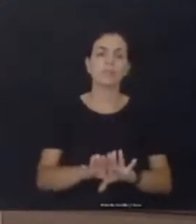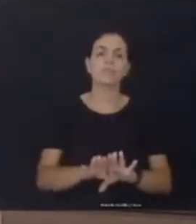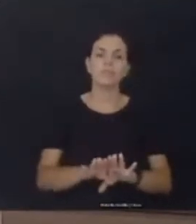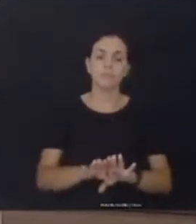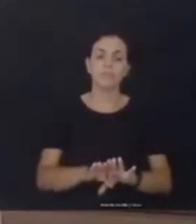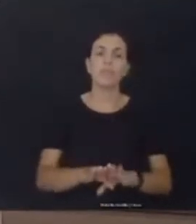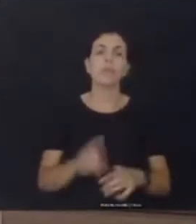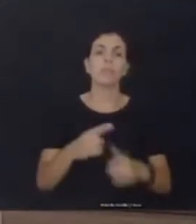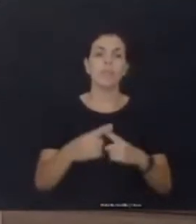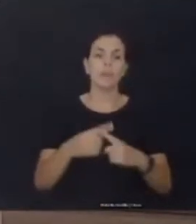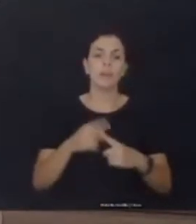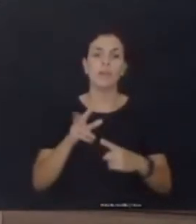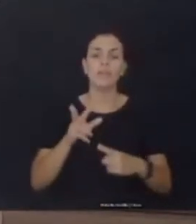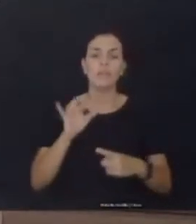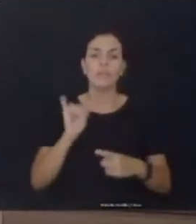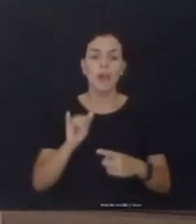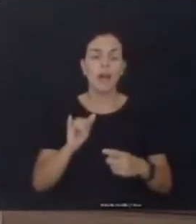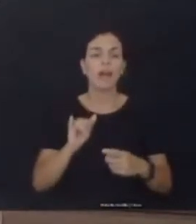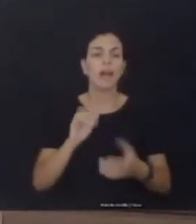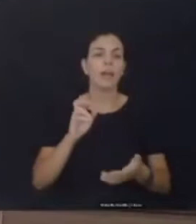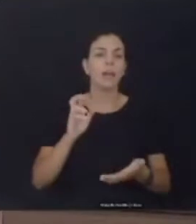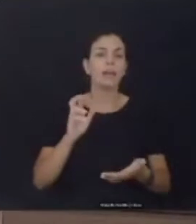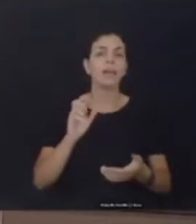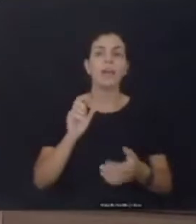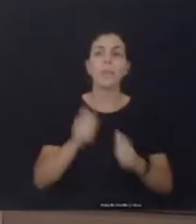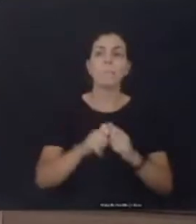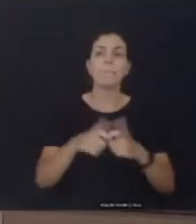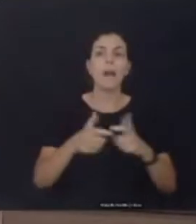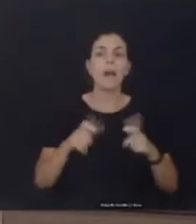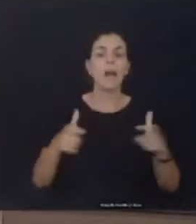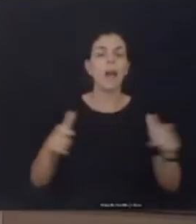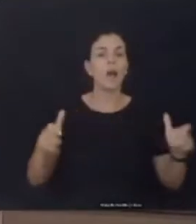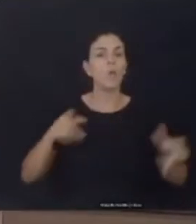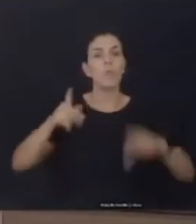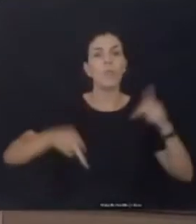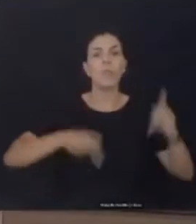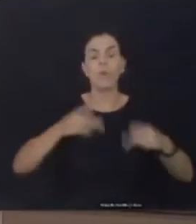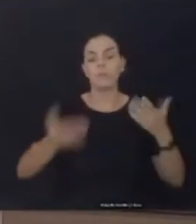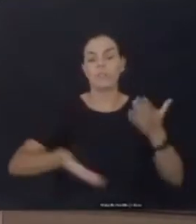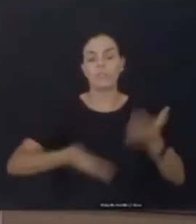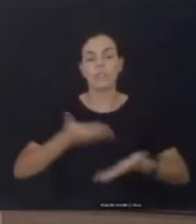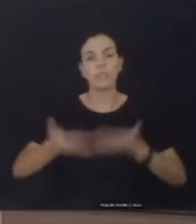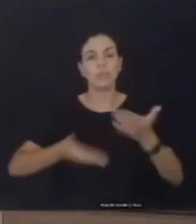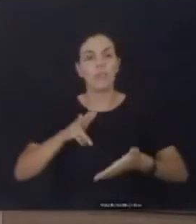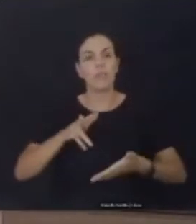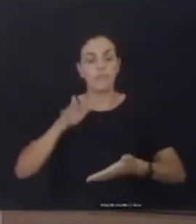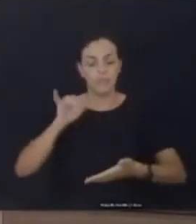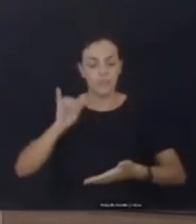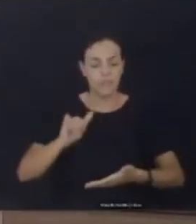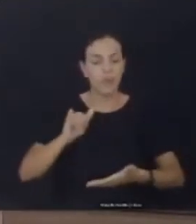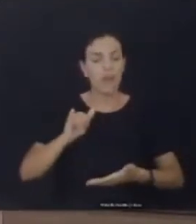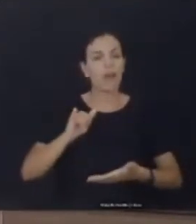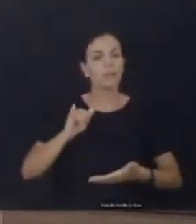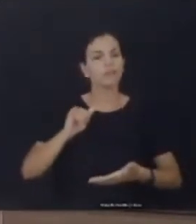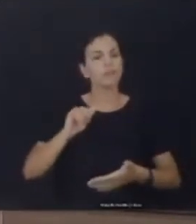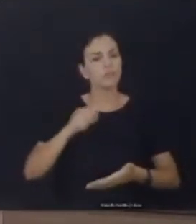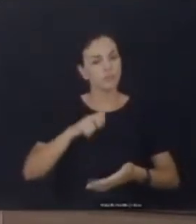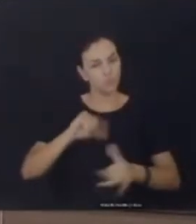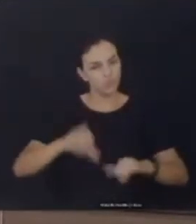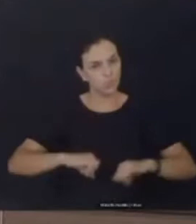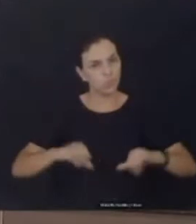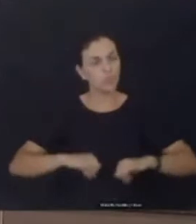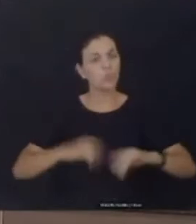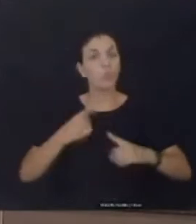parte majoritária da população de servidores de maneira incorreta. Perceba,